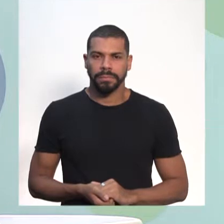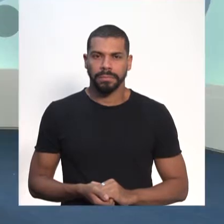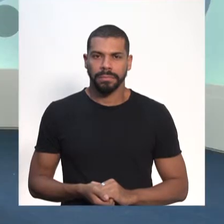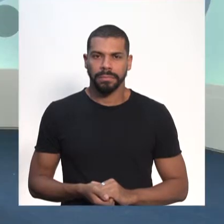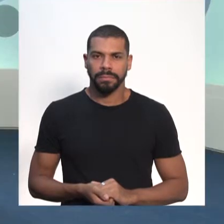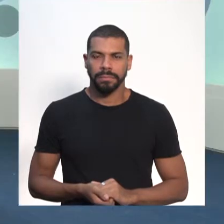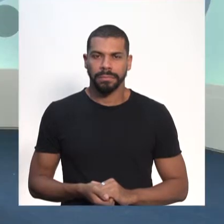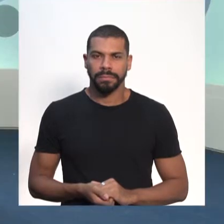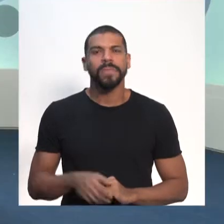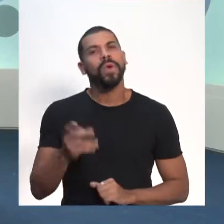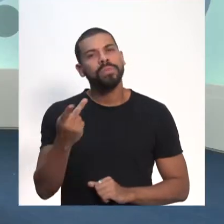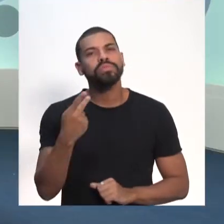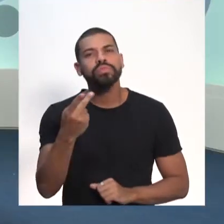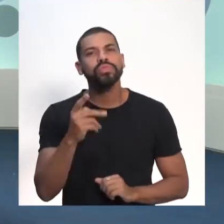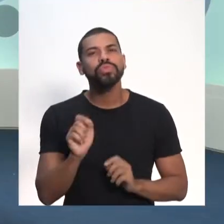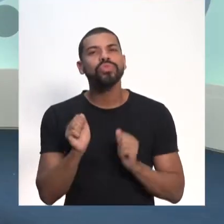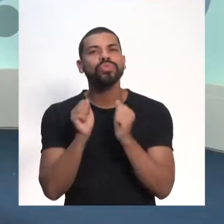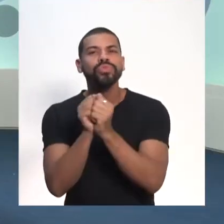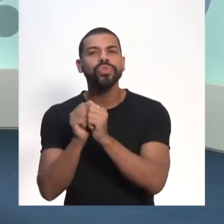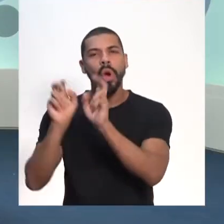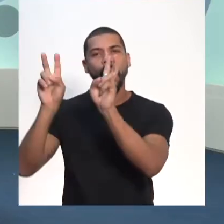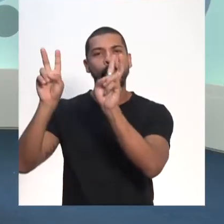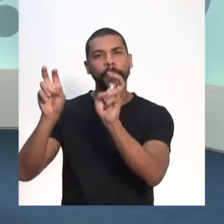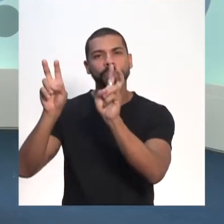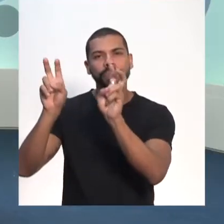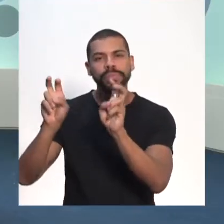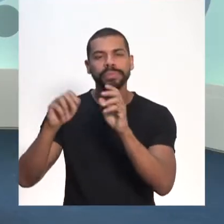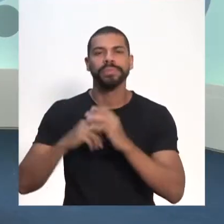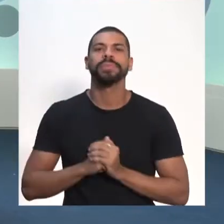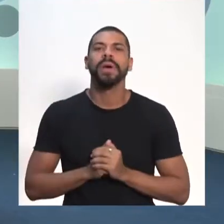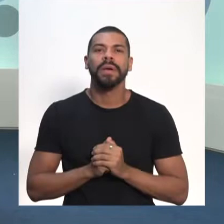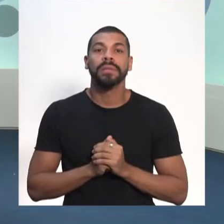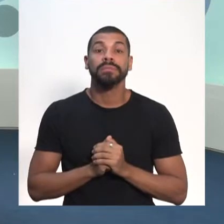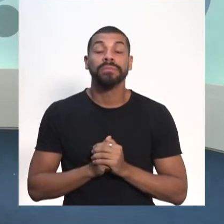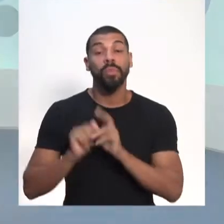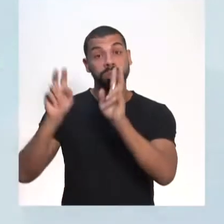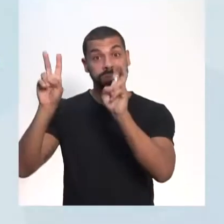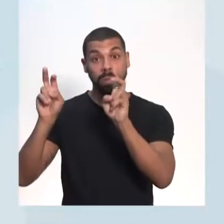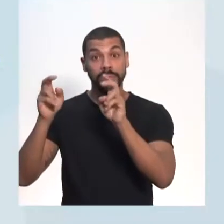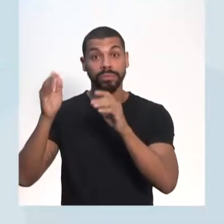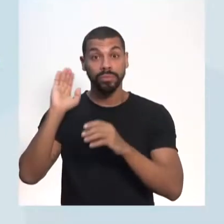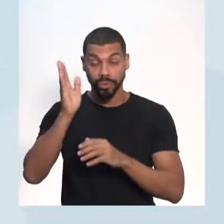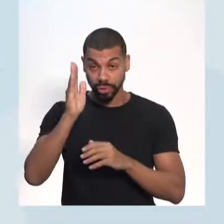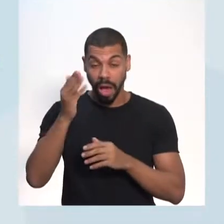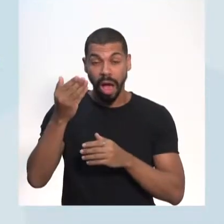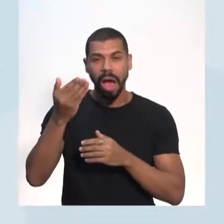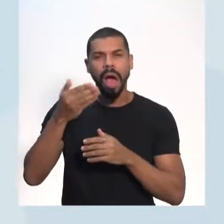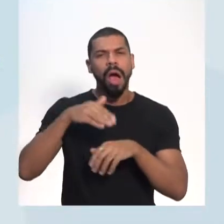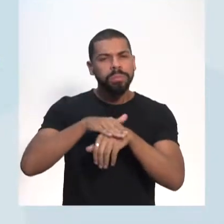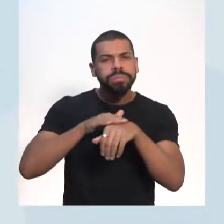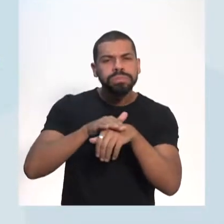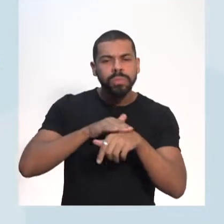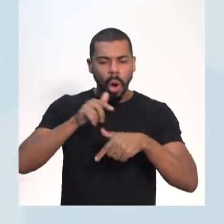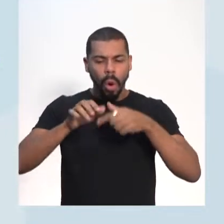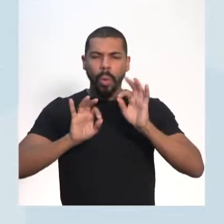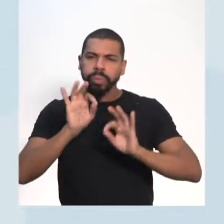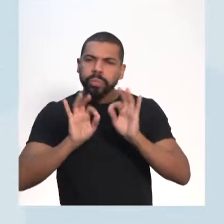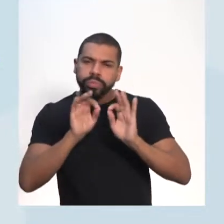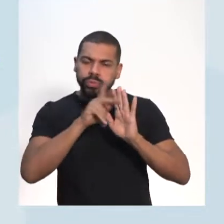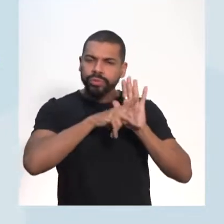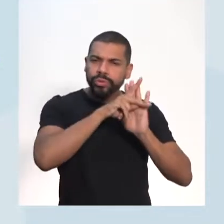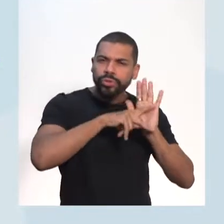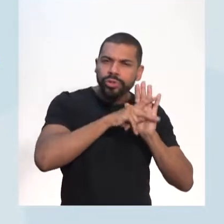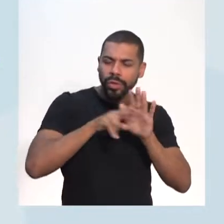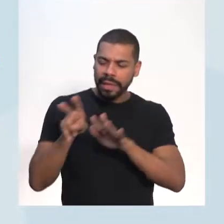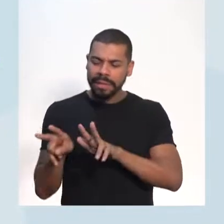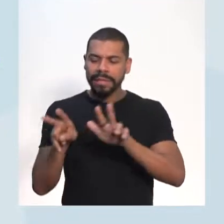a gente já entra no tema das pautas formativas, que foi um dos temas discutidos no replanejamento. Na semana passada, eu tive